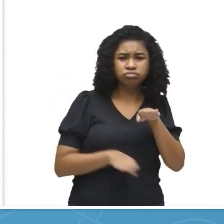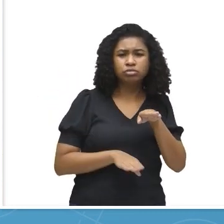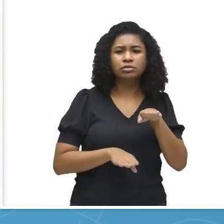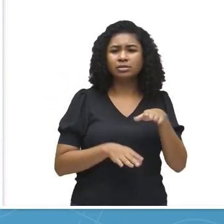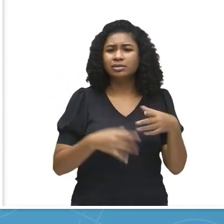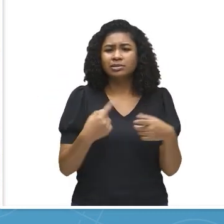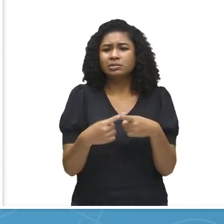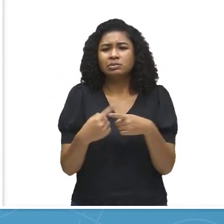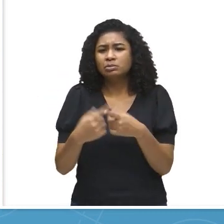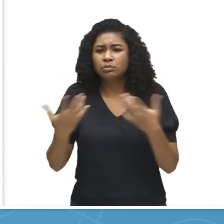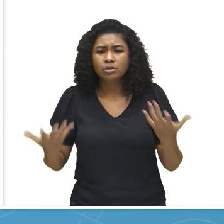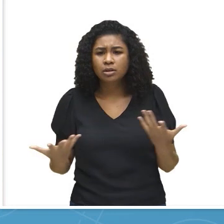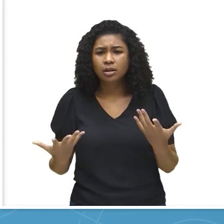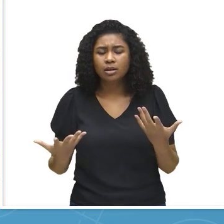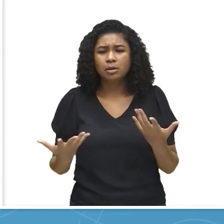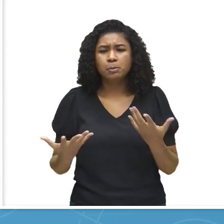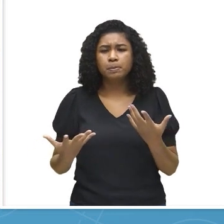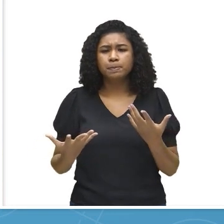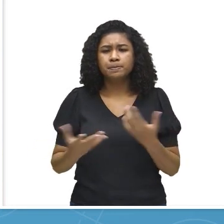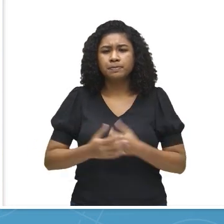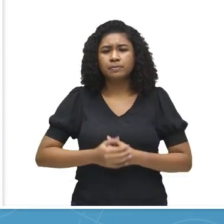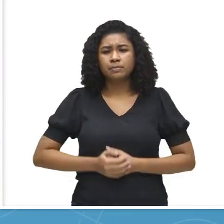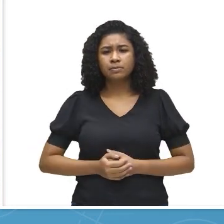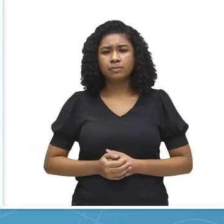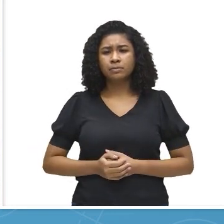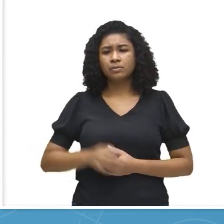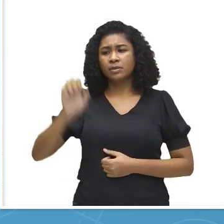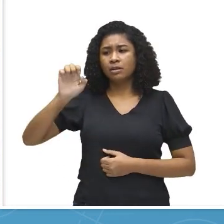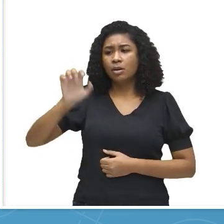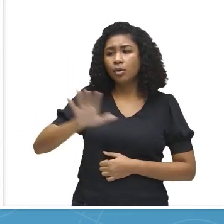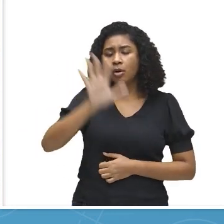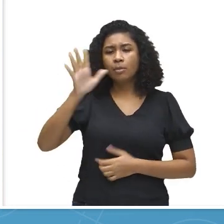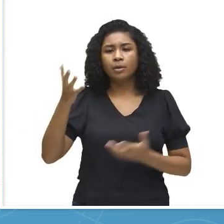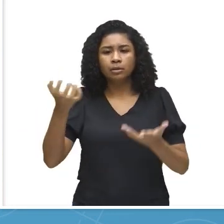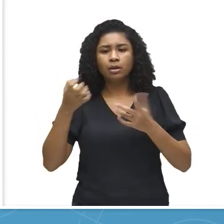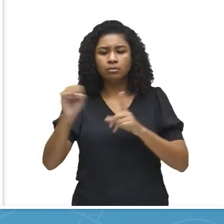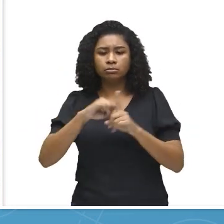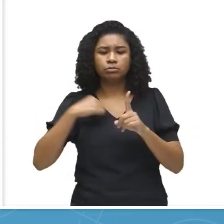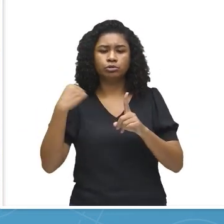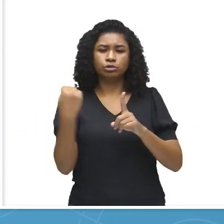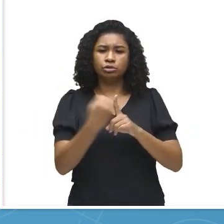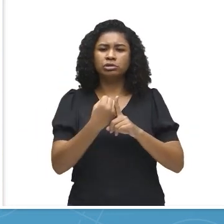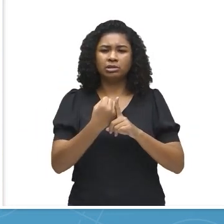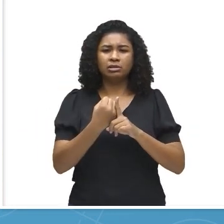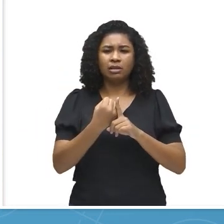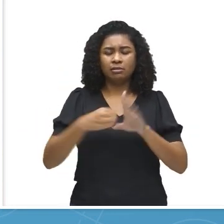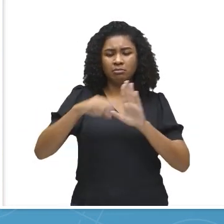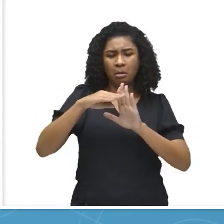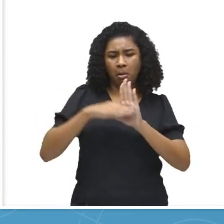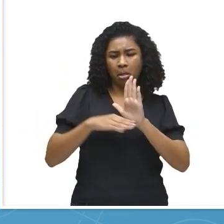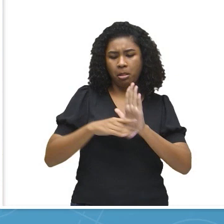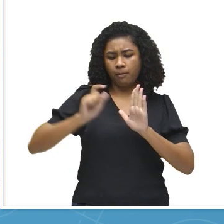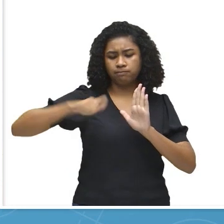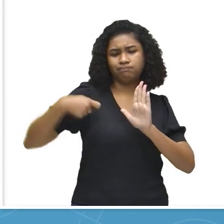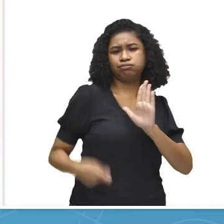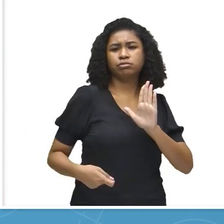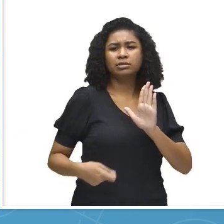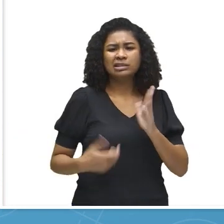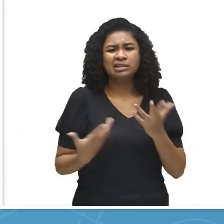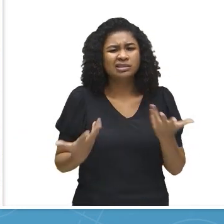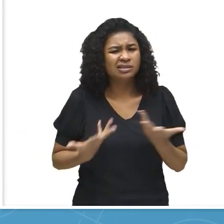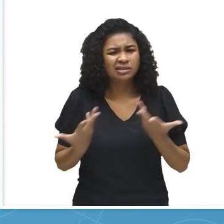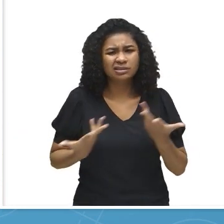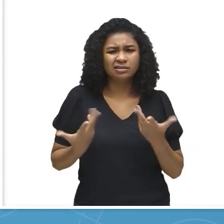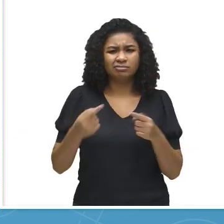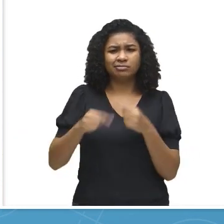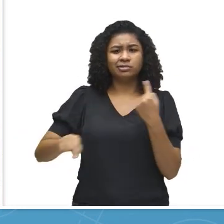africanos e a missão civilizatória que o europeu desempenhava em seu processo de colonização. A corrente